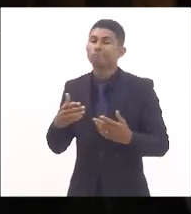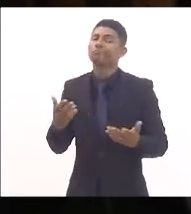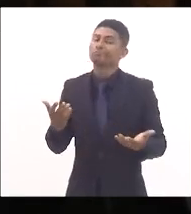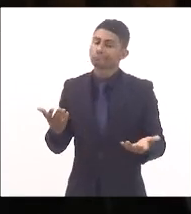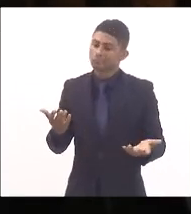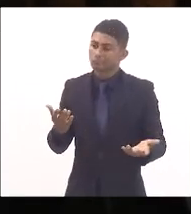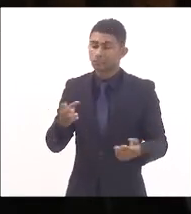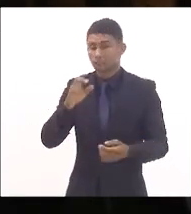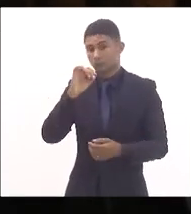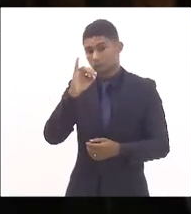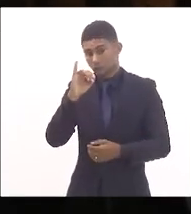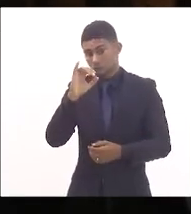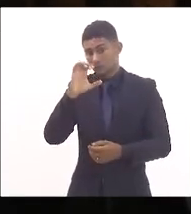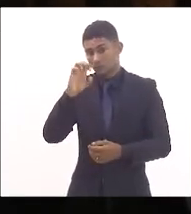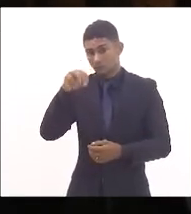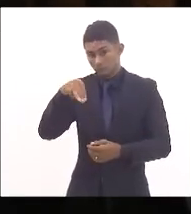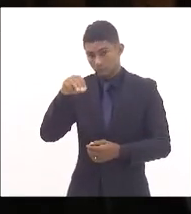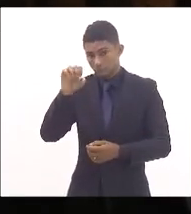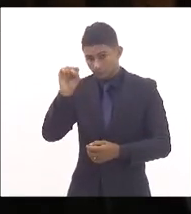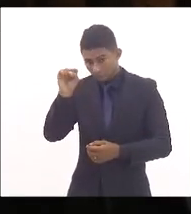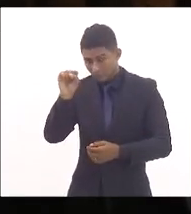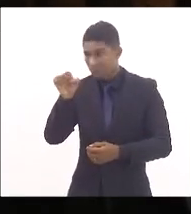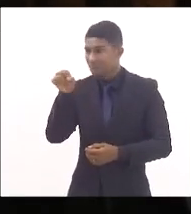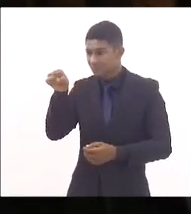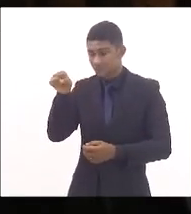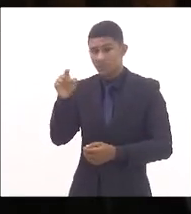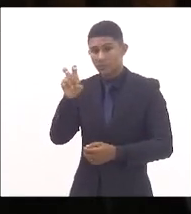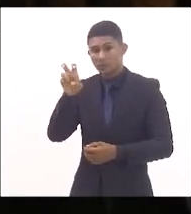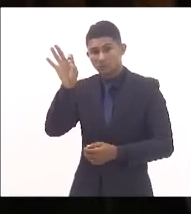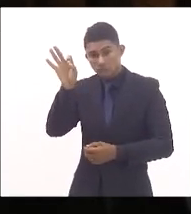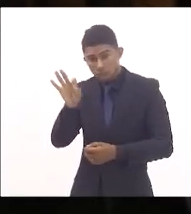daquele ICMS, daquela atividade econômica.